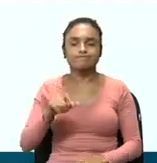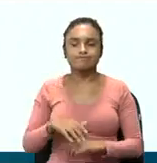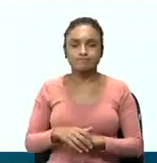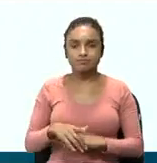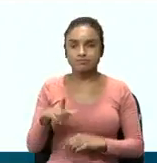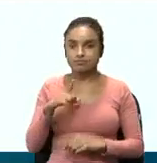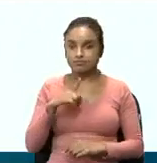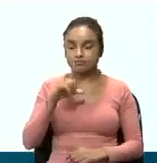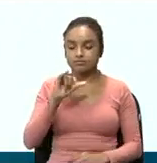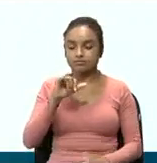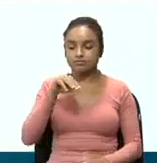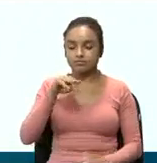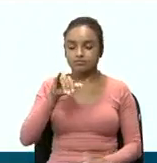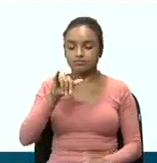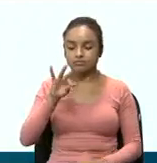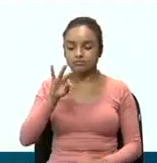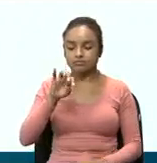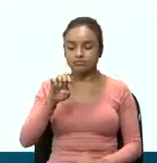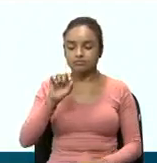o limite